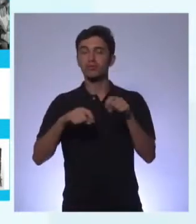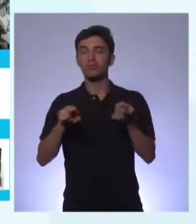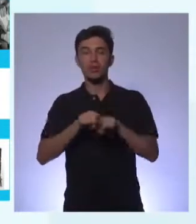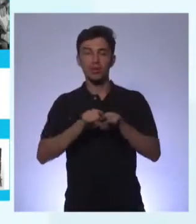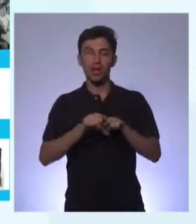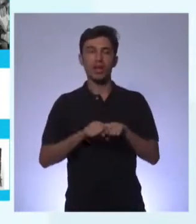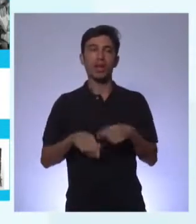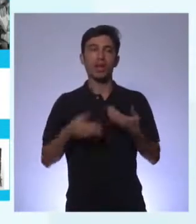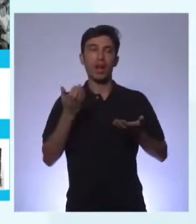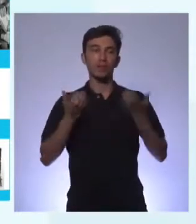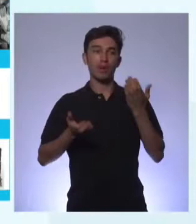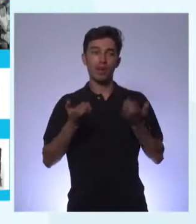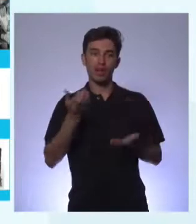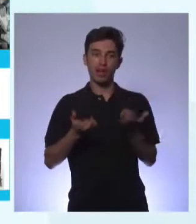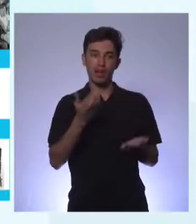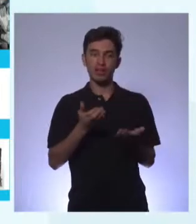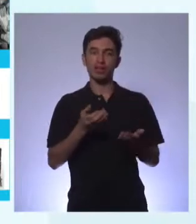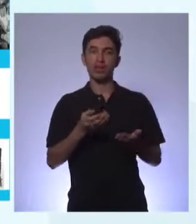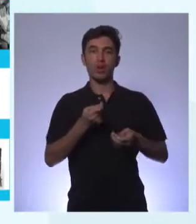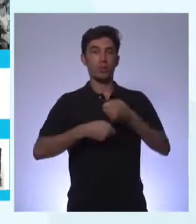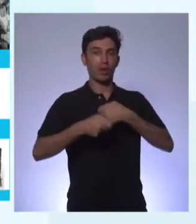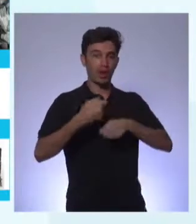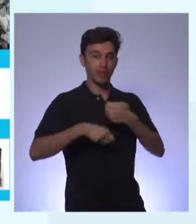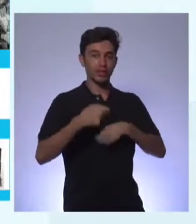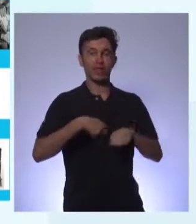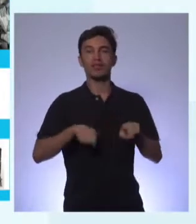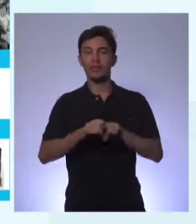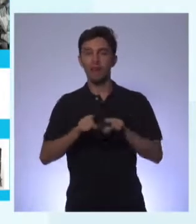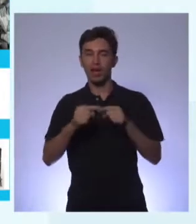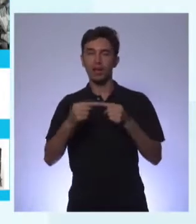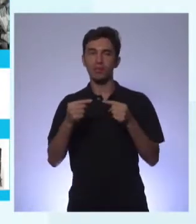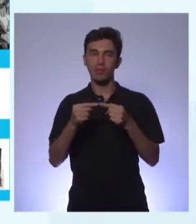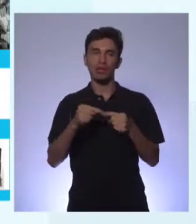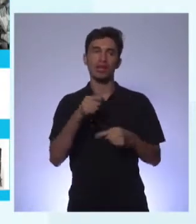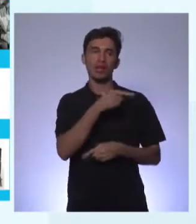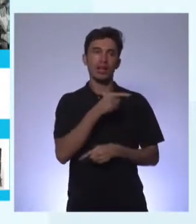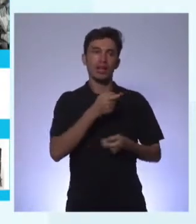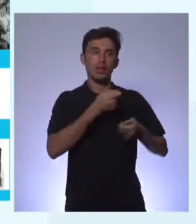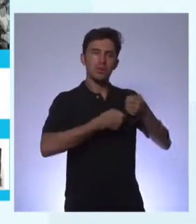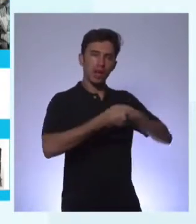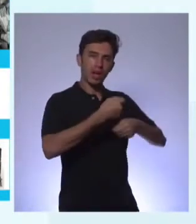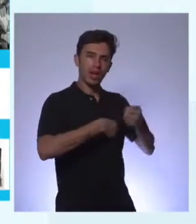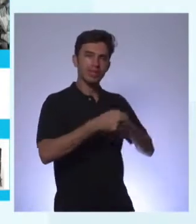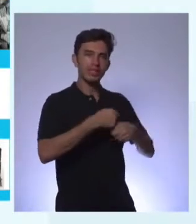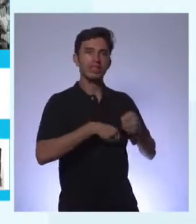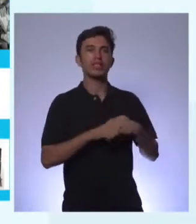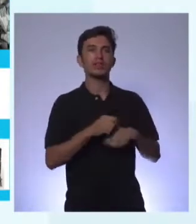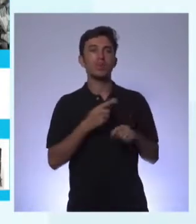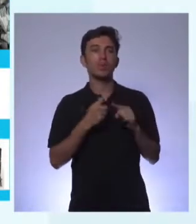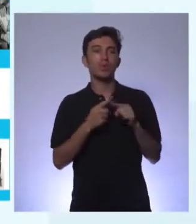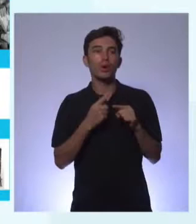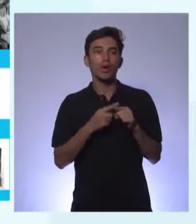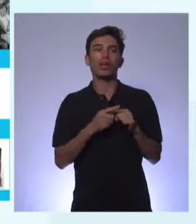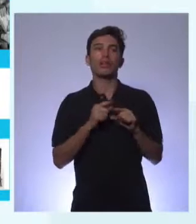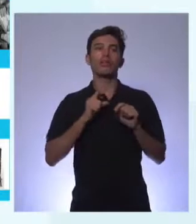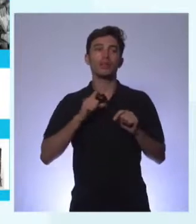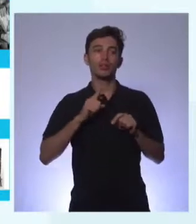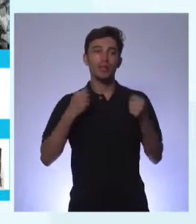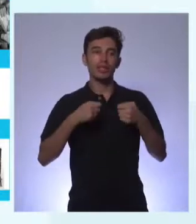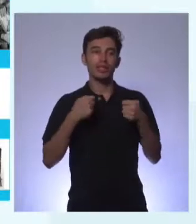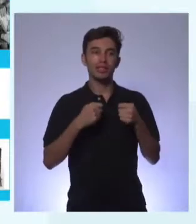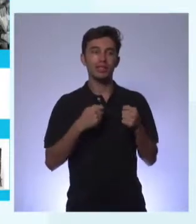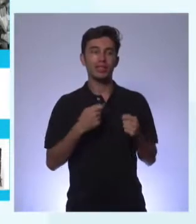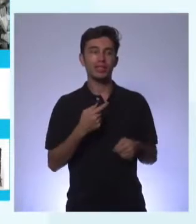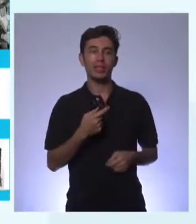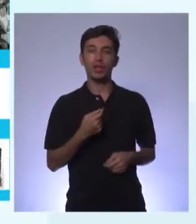uma prática que está no contexto do mercantilismo, aonde você precisa ter um superávit